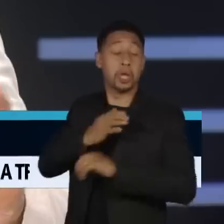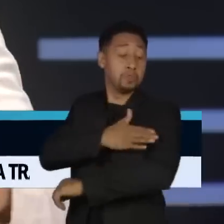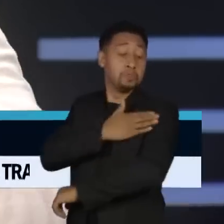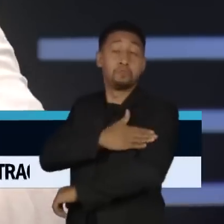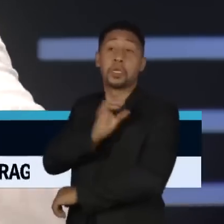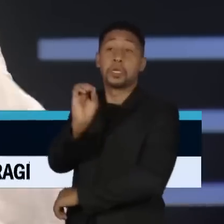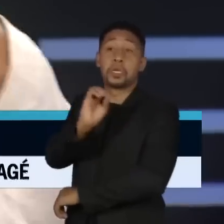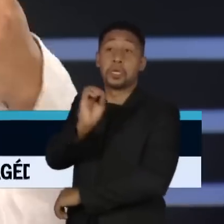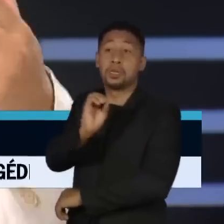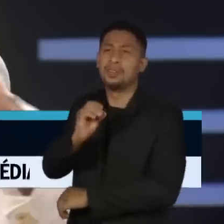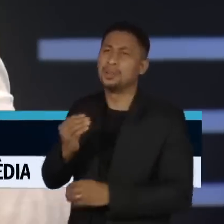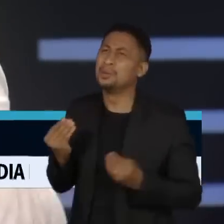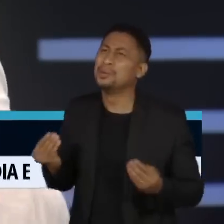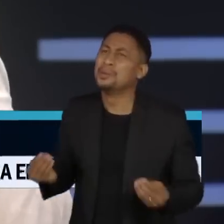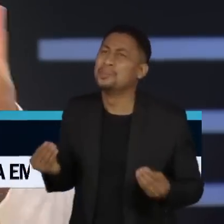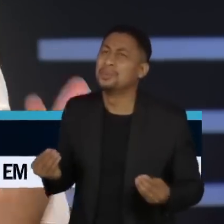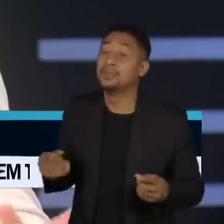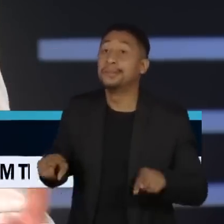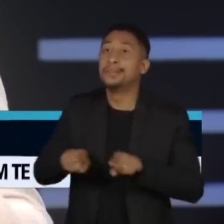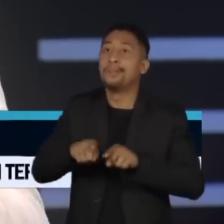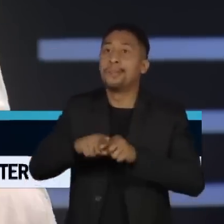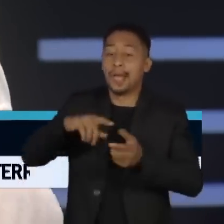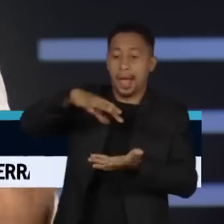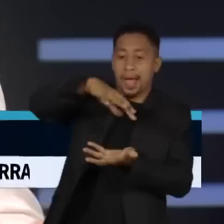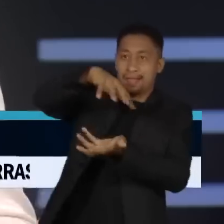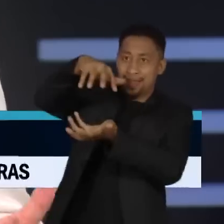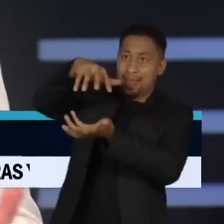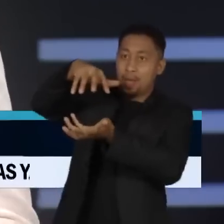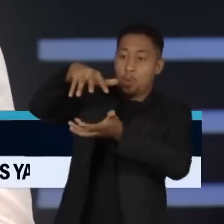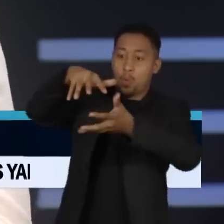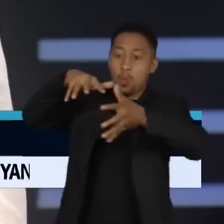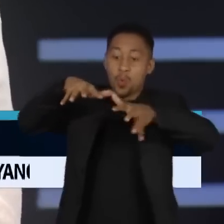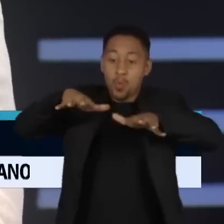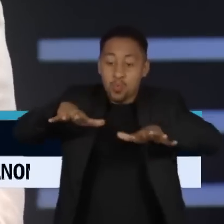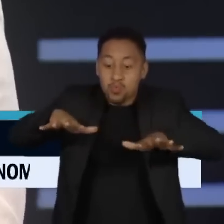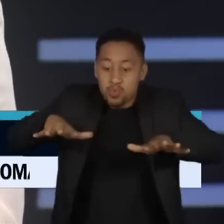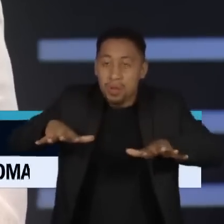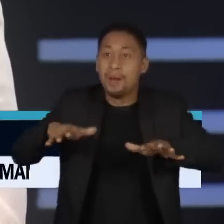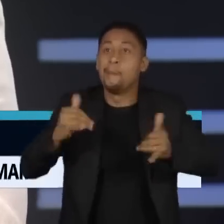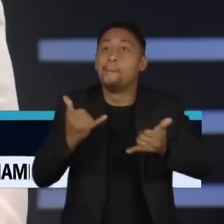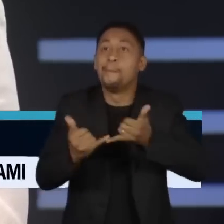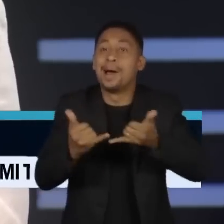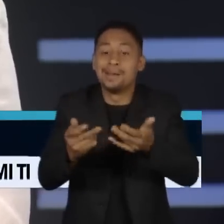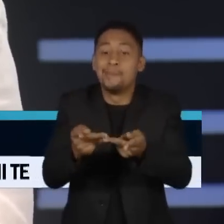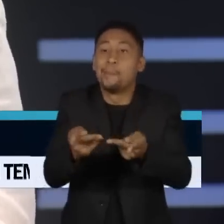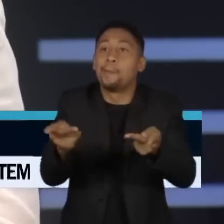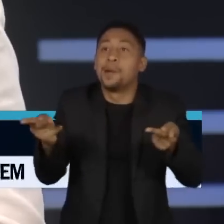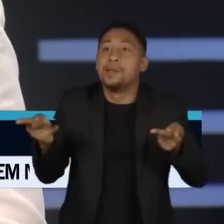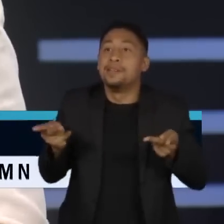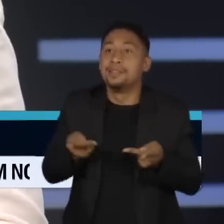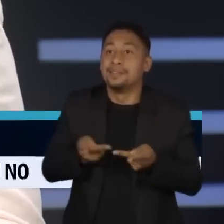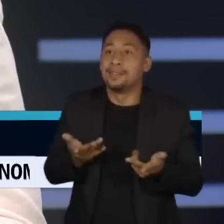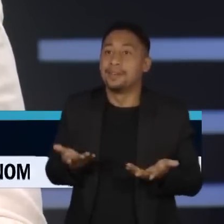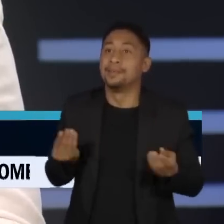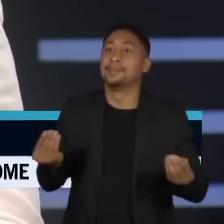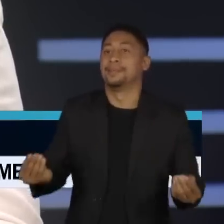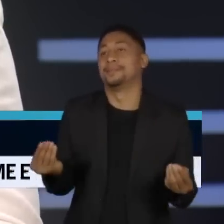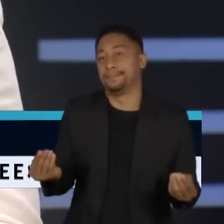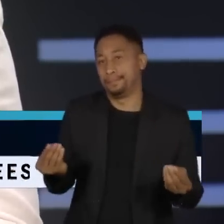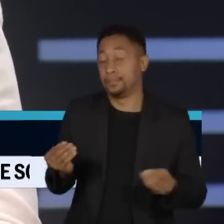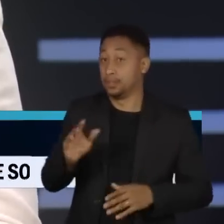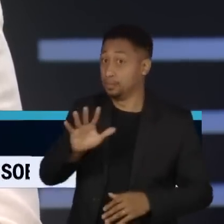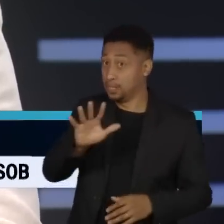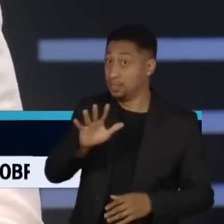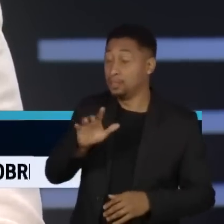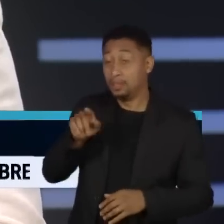que tem orgulho de que acha que a Terra é plana que a Terra é chata que nem uma pizza agora é complicado para bolsonaro porque é o seguinte se ele não